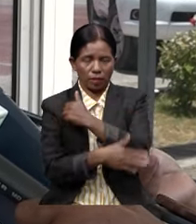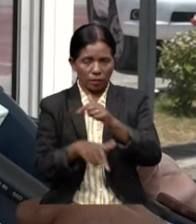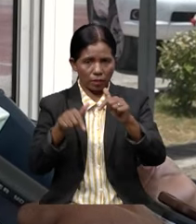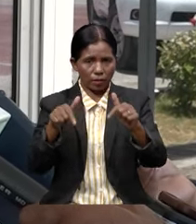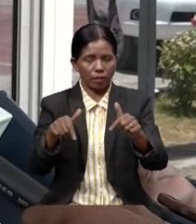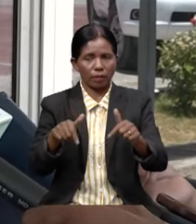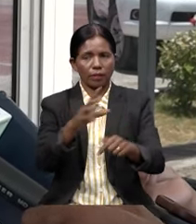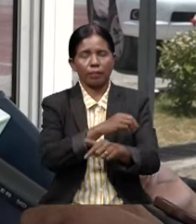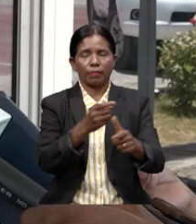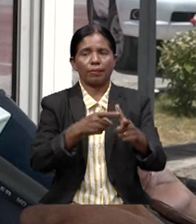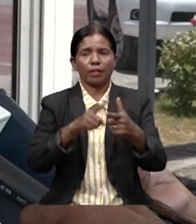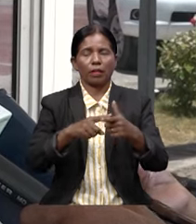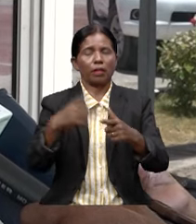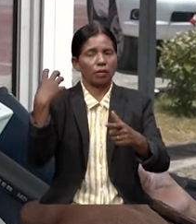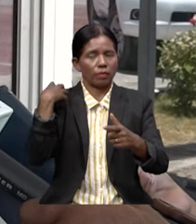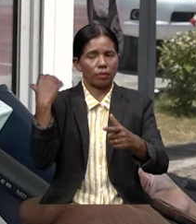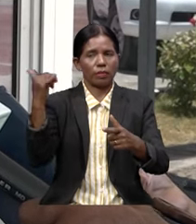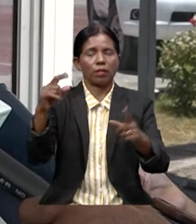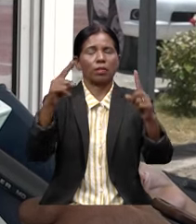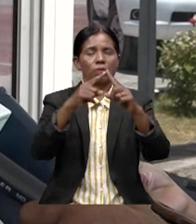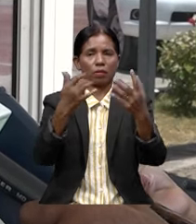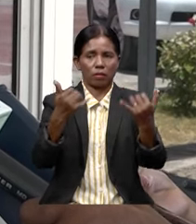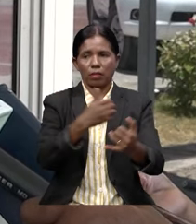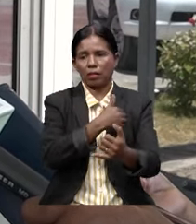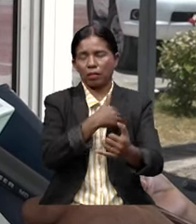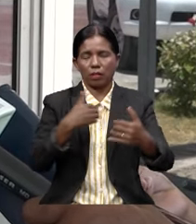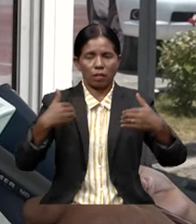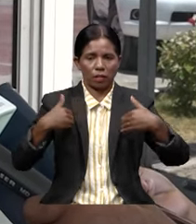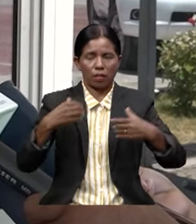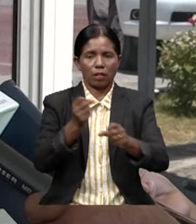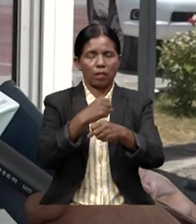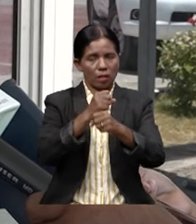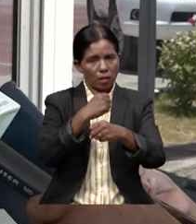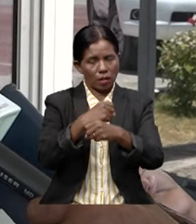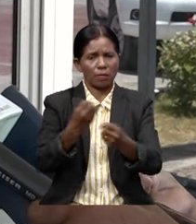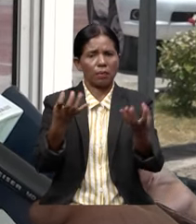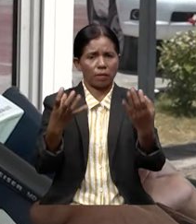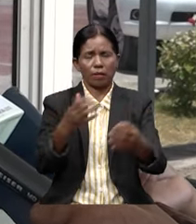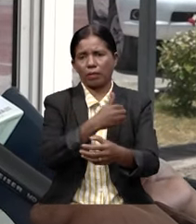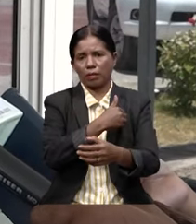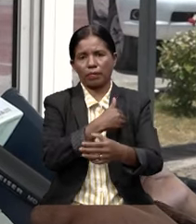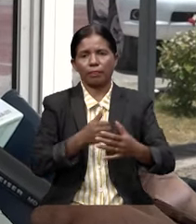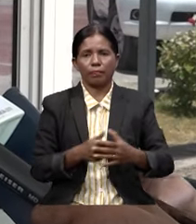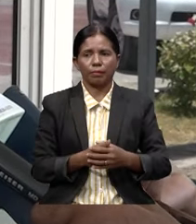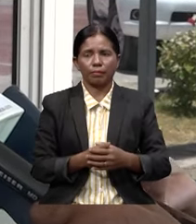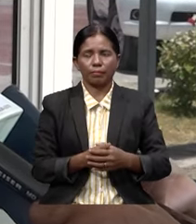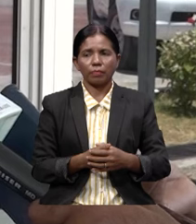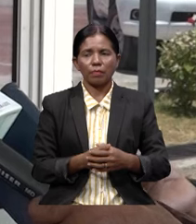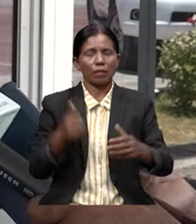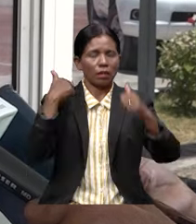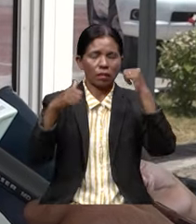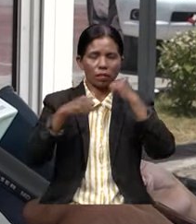já edifício ser ne bem to agora se dá o calo buat lu kita ne bem maka